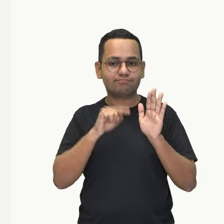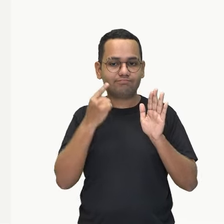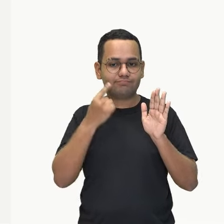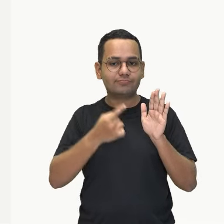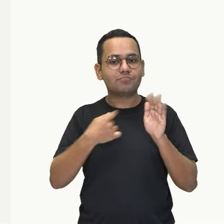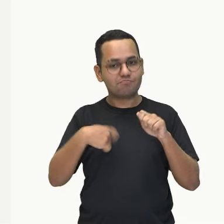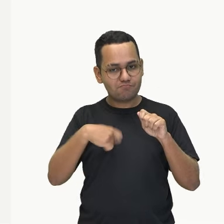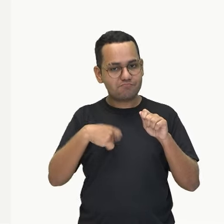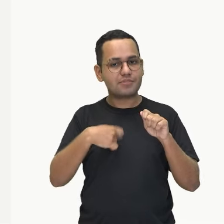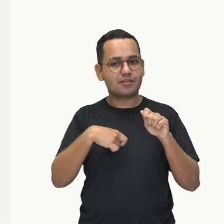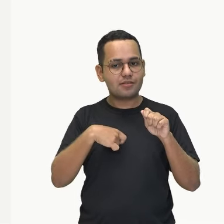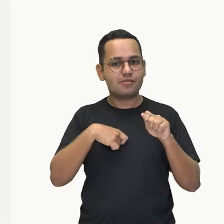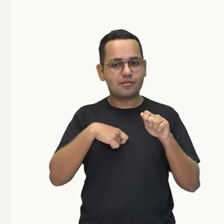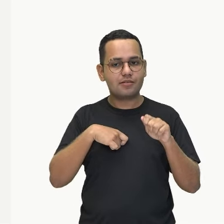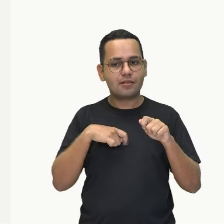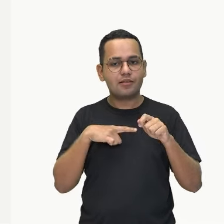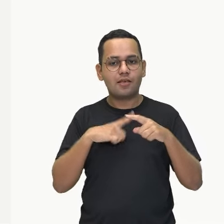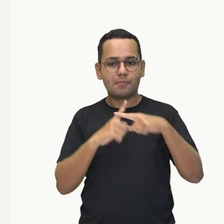jogo de sinal.